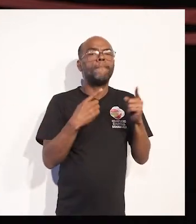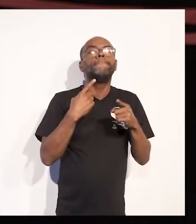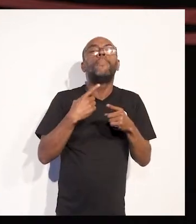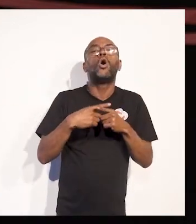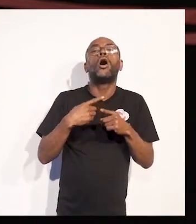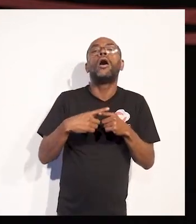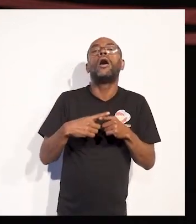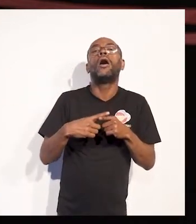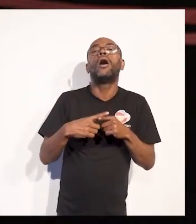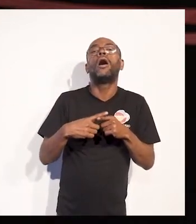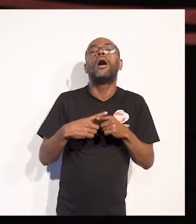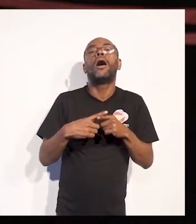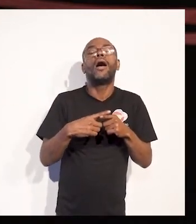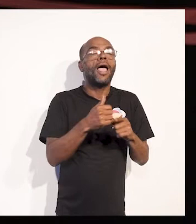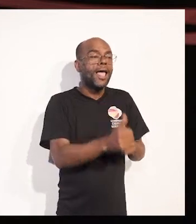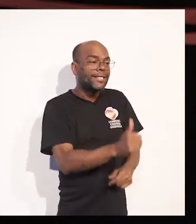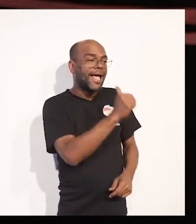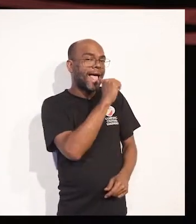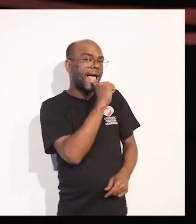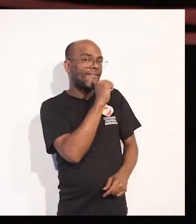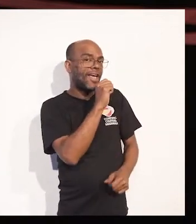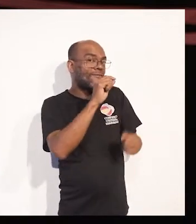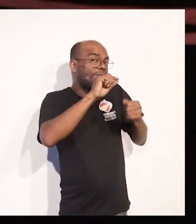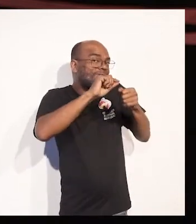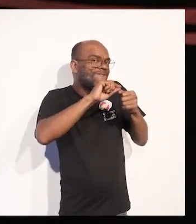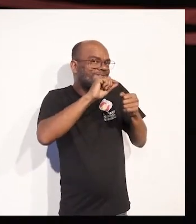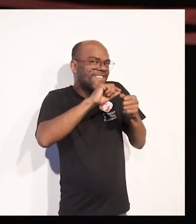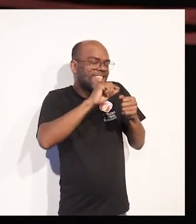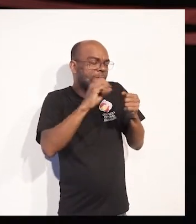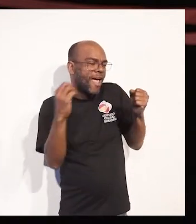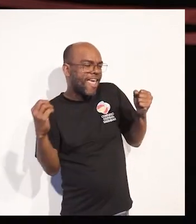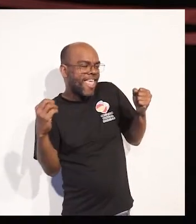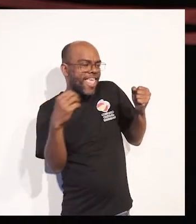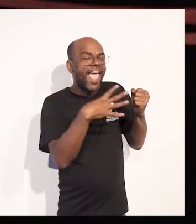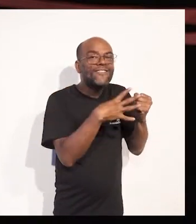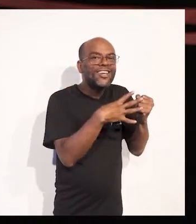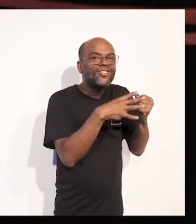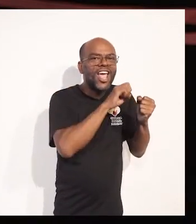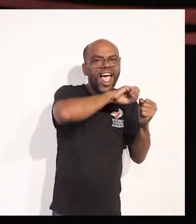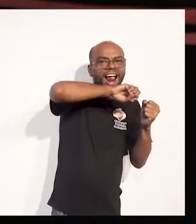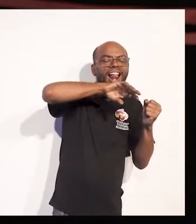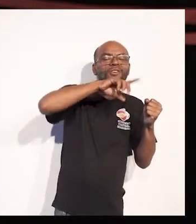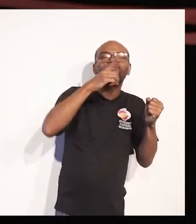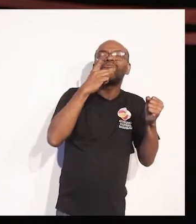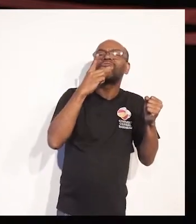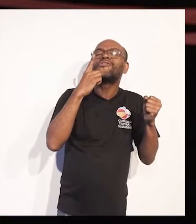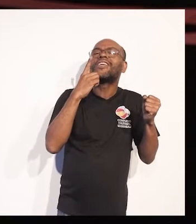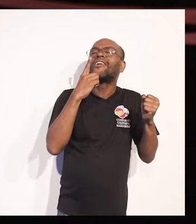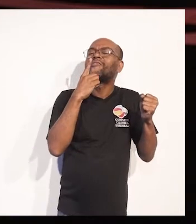Porque essa garrafa ela foi criada para refletir a luz vermelha